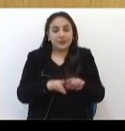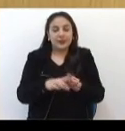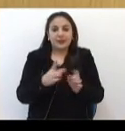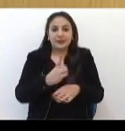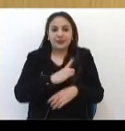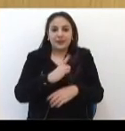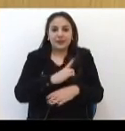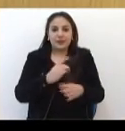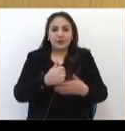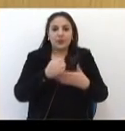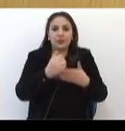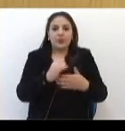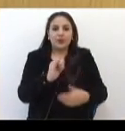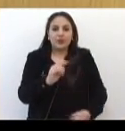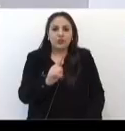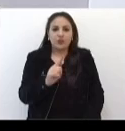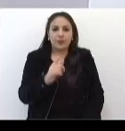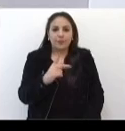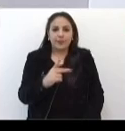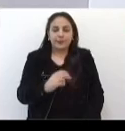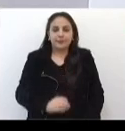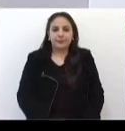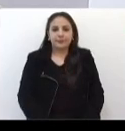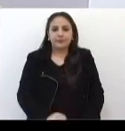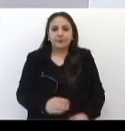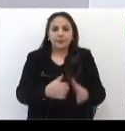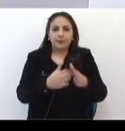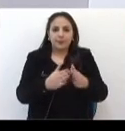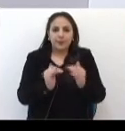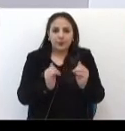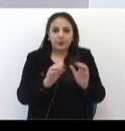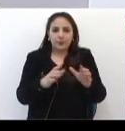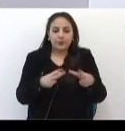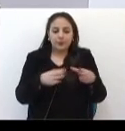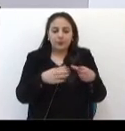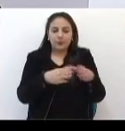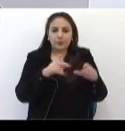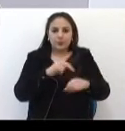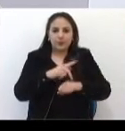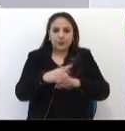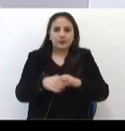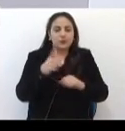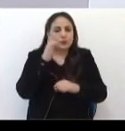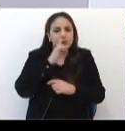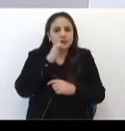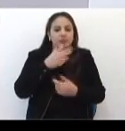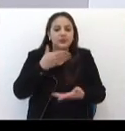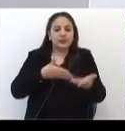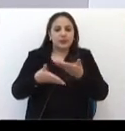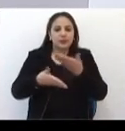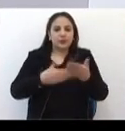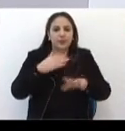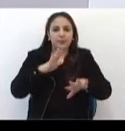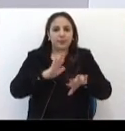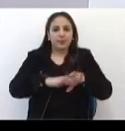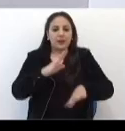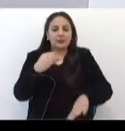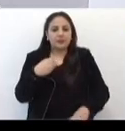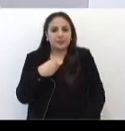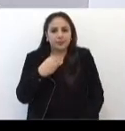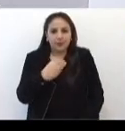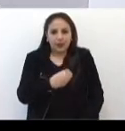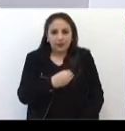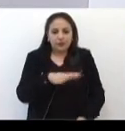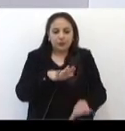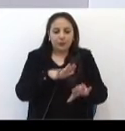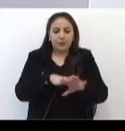moção de apoio ao IGP. Pedimos é que a unidade Passo Fundo então possa ser contemplado com mais médicos, com